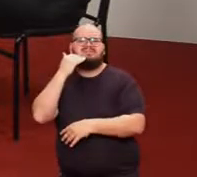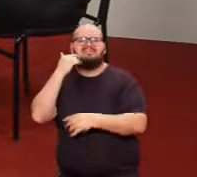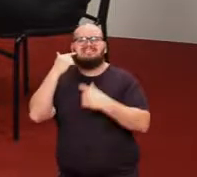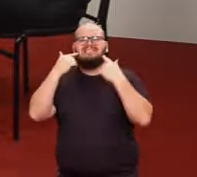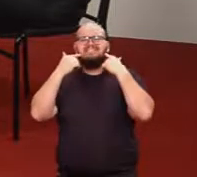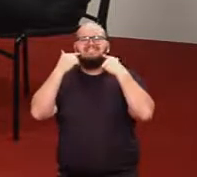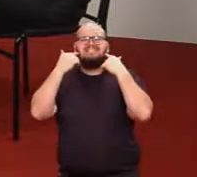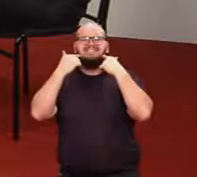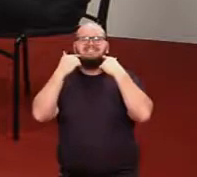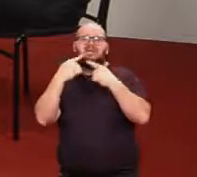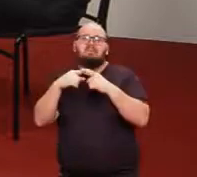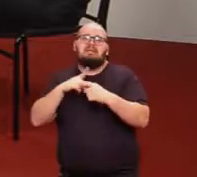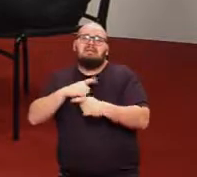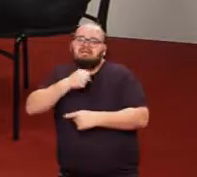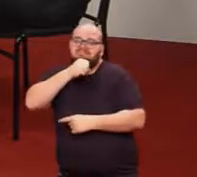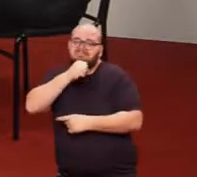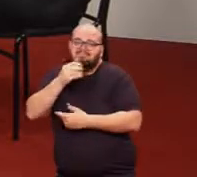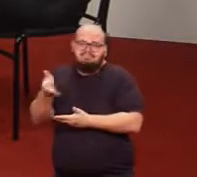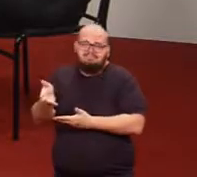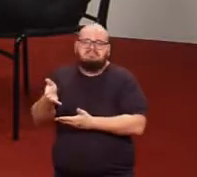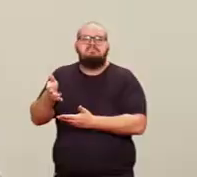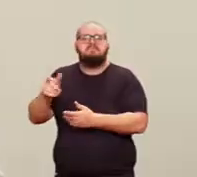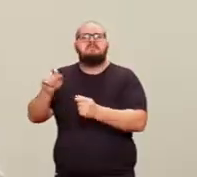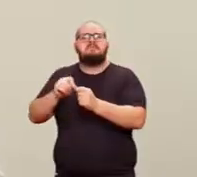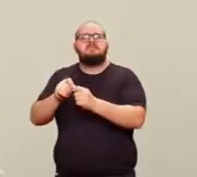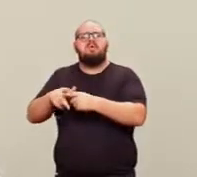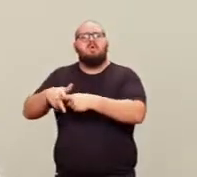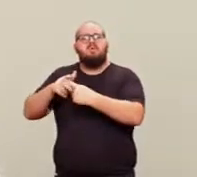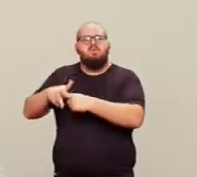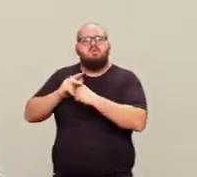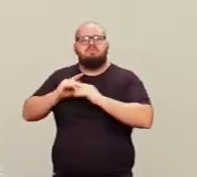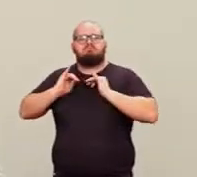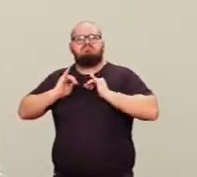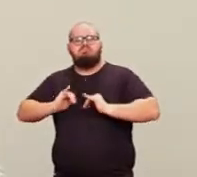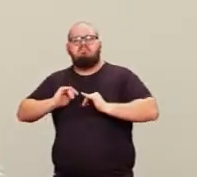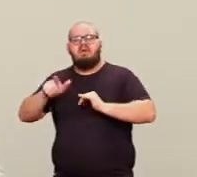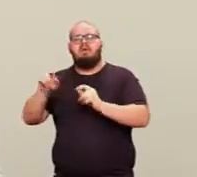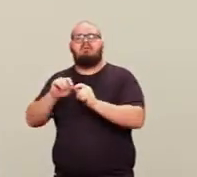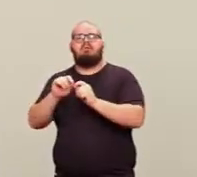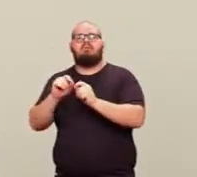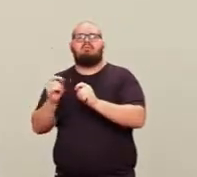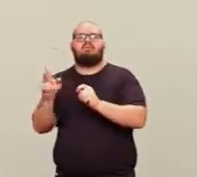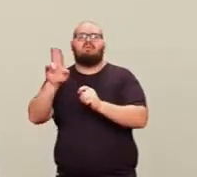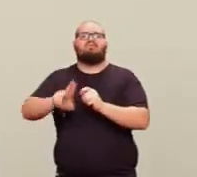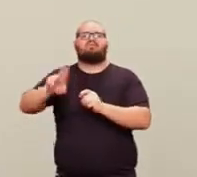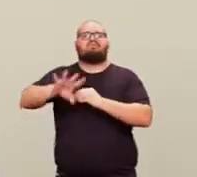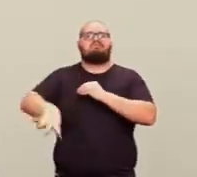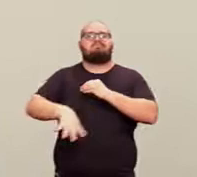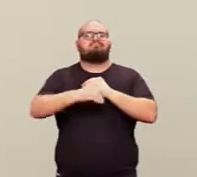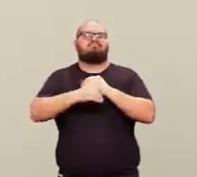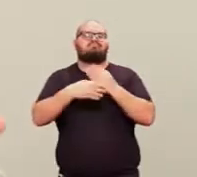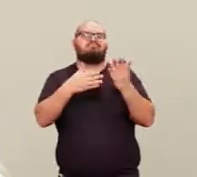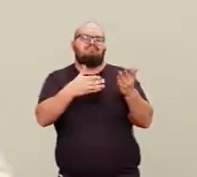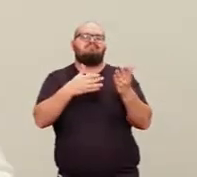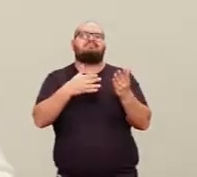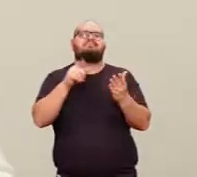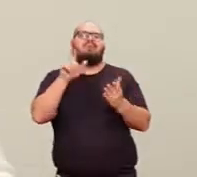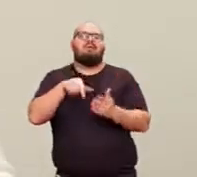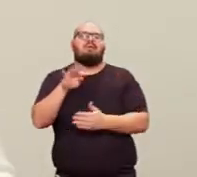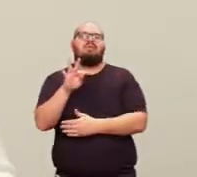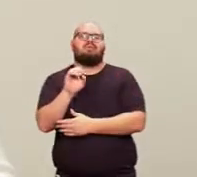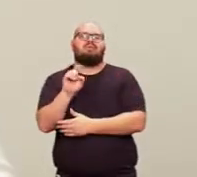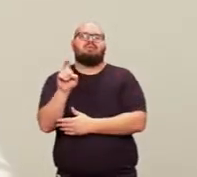sequelas musculares proveniente do envelhecimento. Então, após a reabilitação protética, ainda alguma coisa pode ser